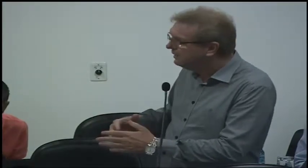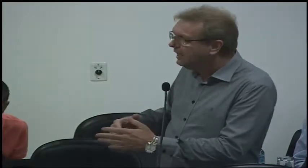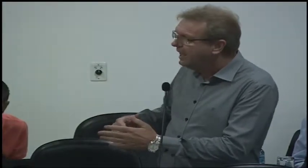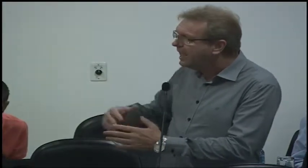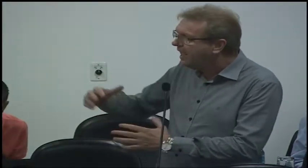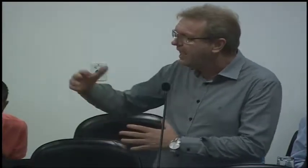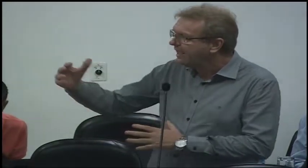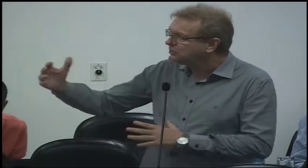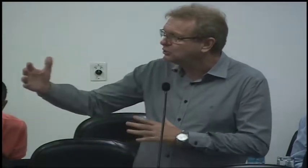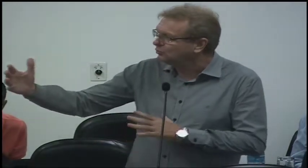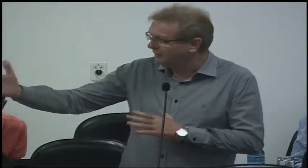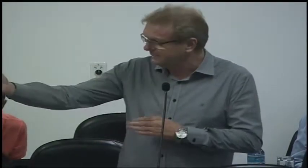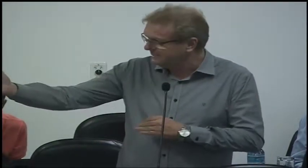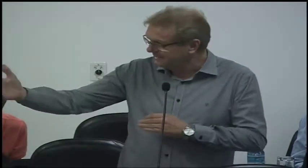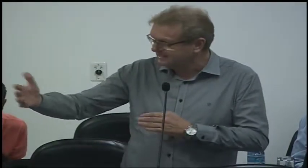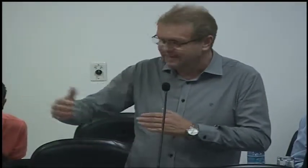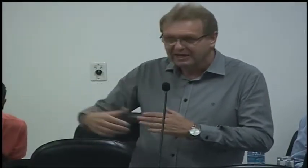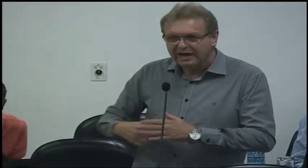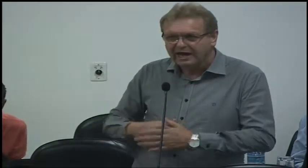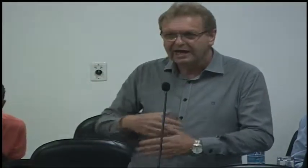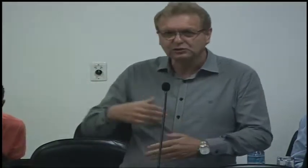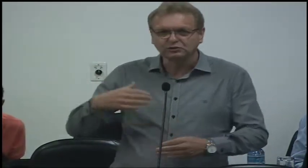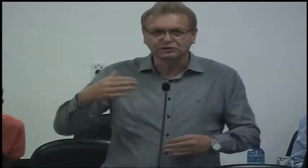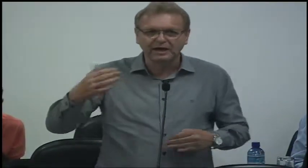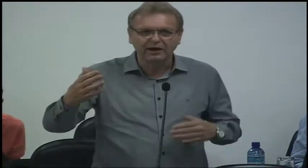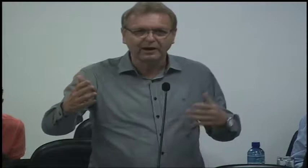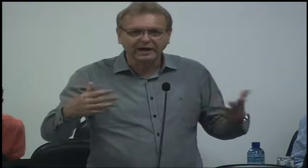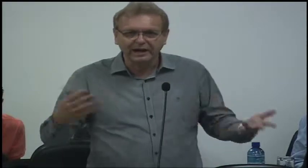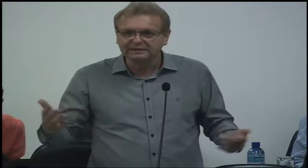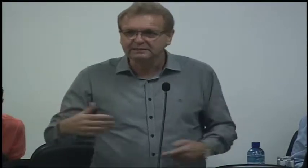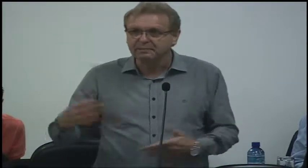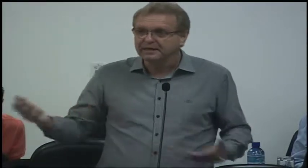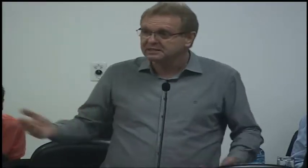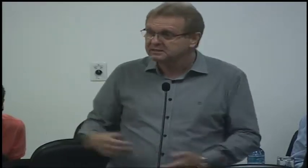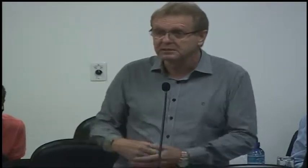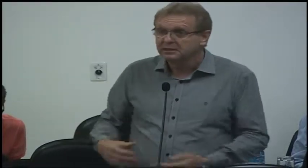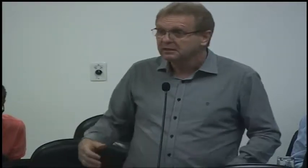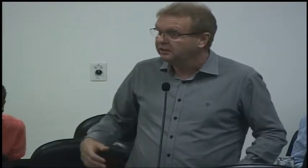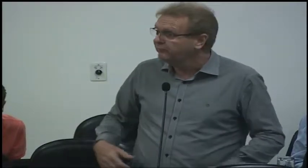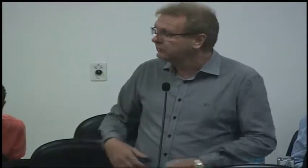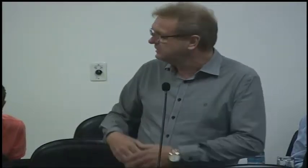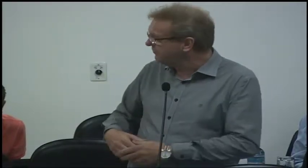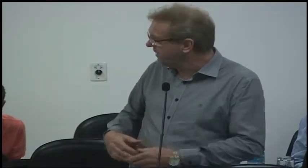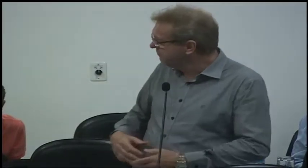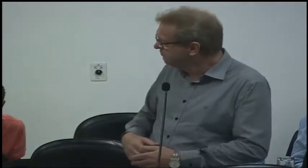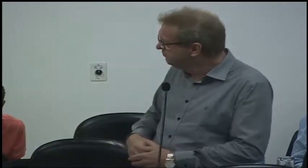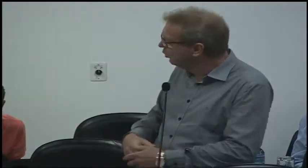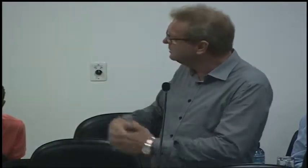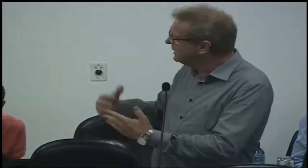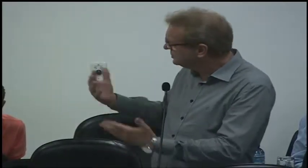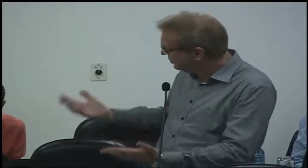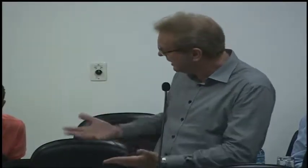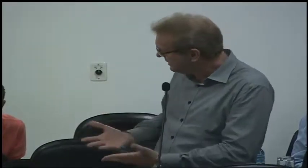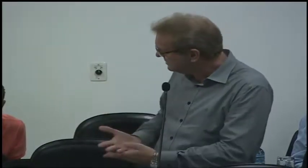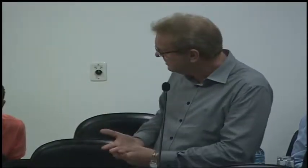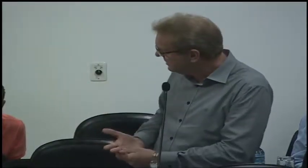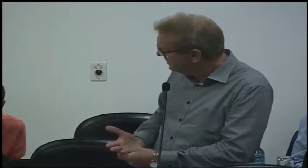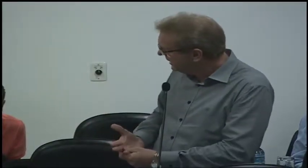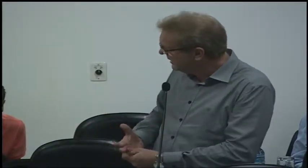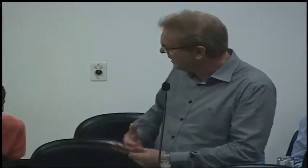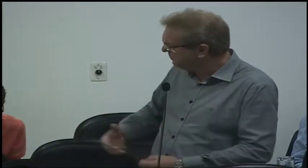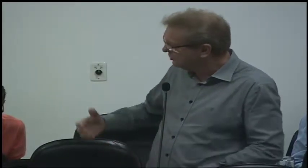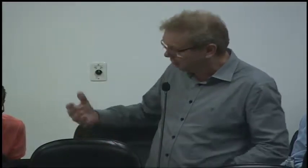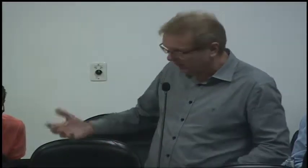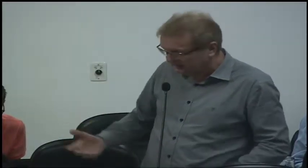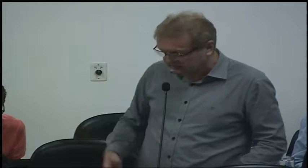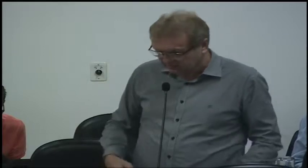de Esso, sexta, né? Esso, Shell, aquelas empresas que você vê multinacionais, né?